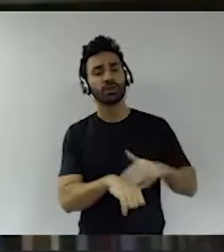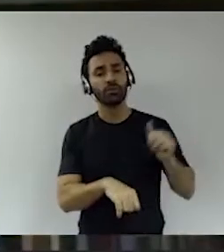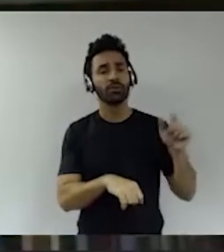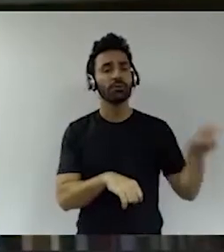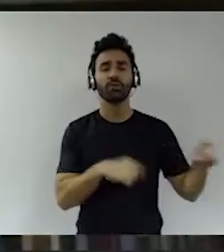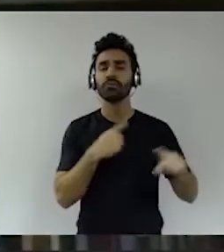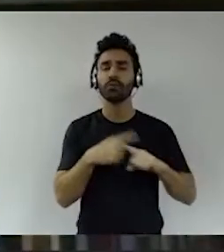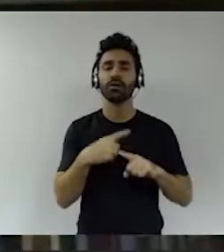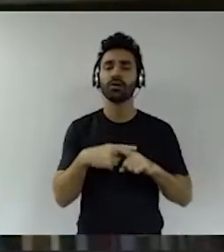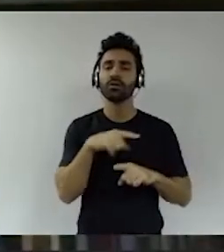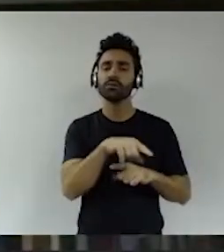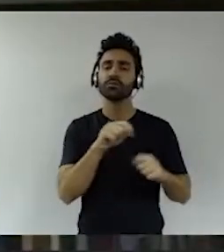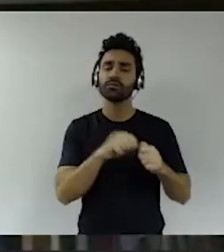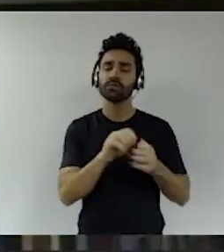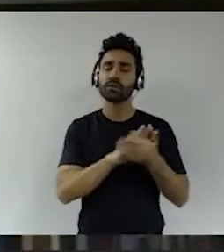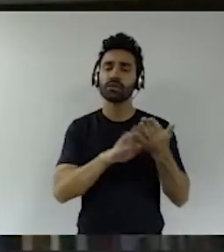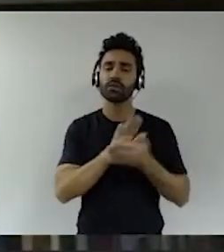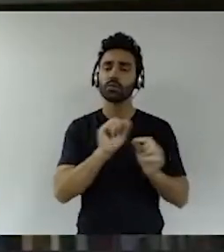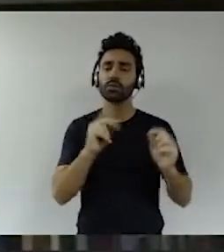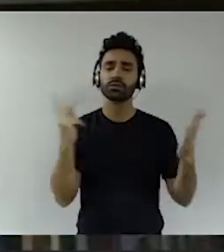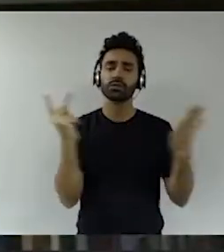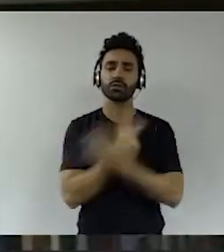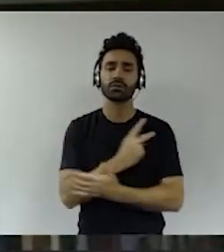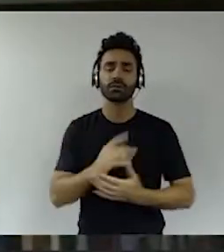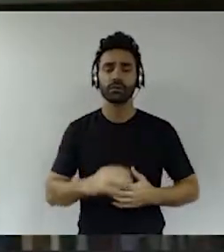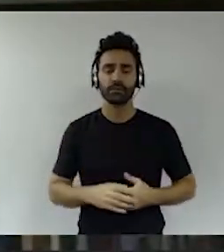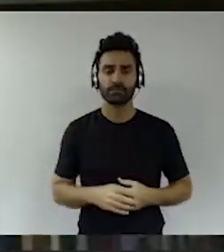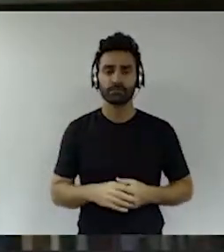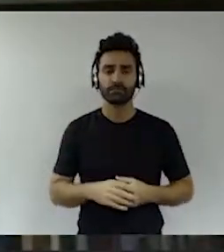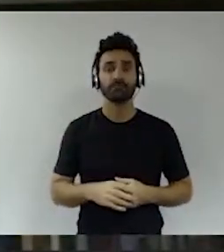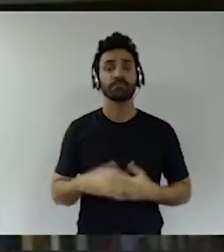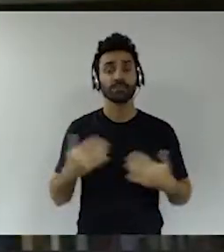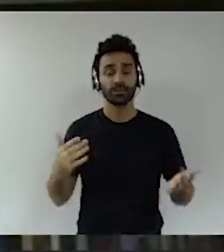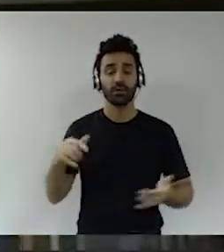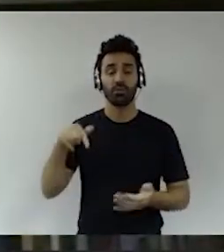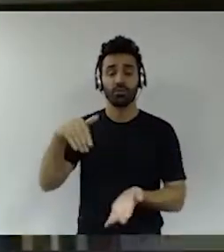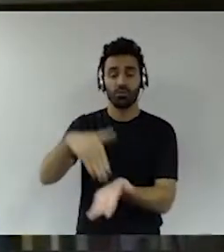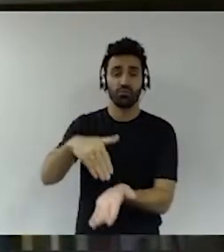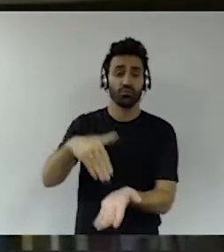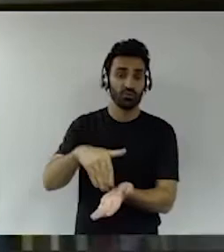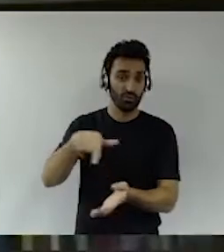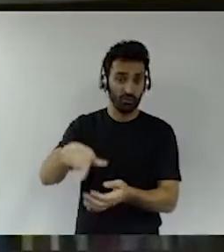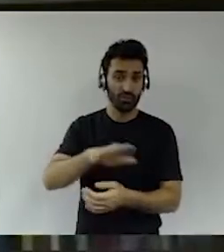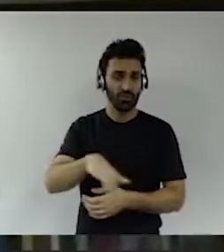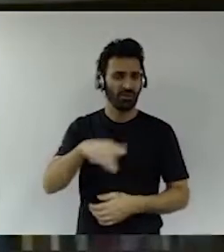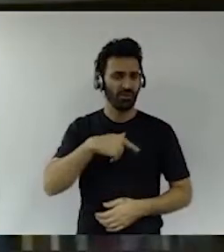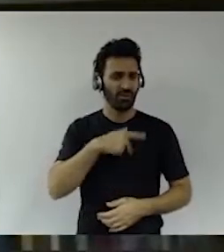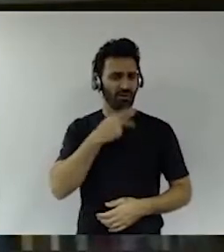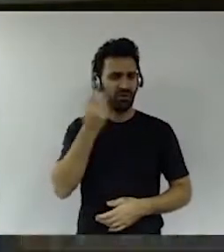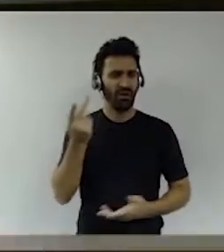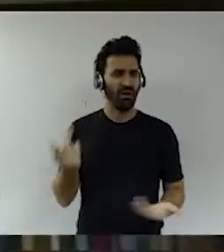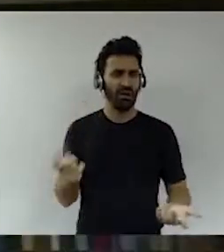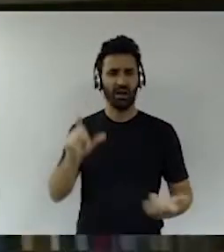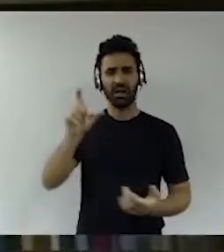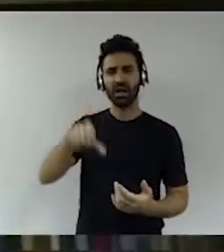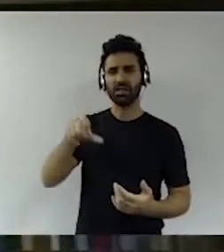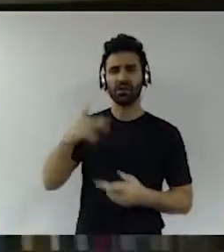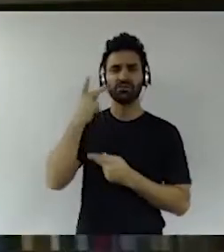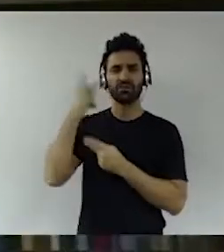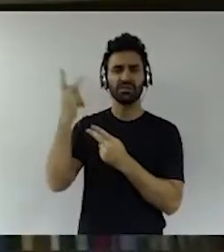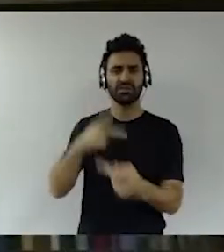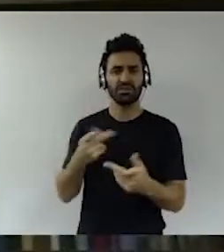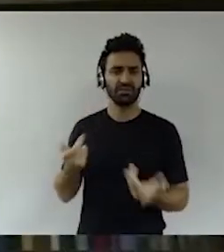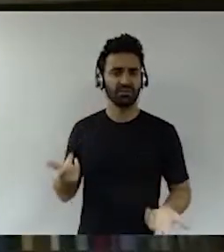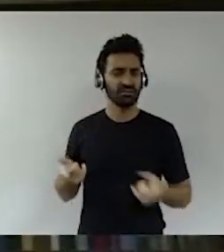pessoal, por que vocês não fizeram nada? O que aconteceu? E aí o garotinho menor falou assim, pai, cartão de visita, para que eu quero isso? Isso não